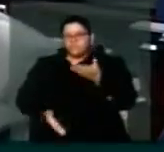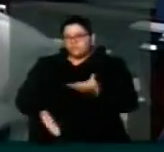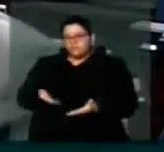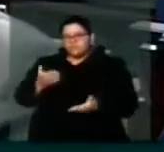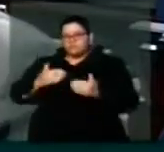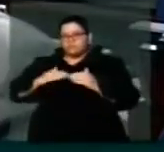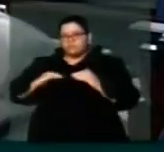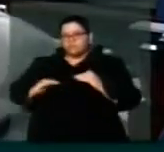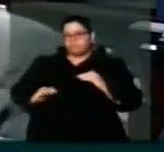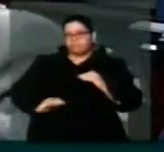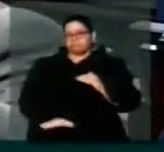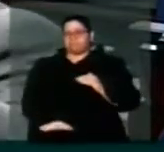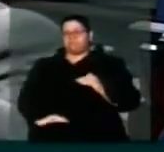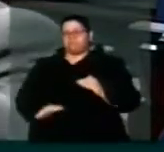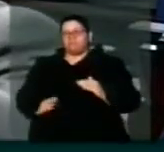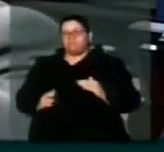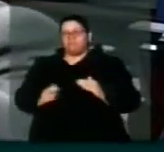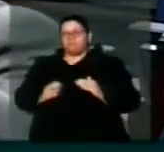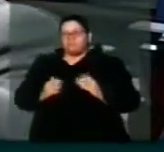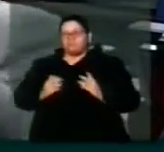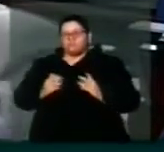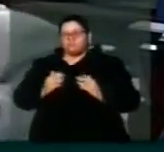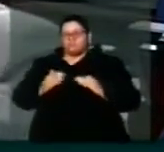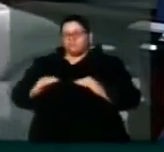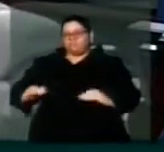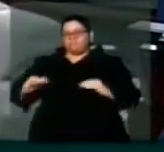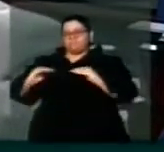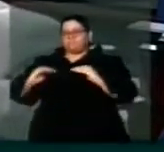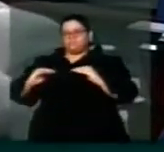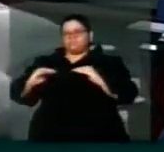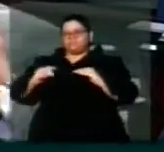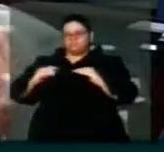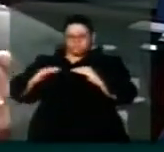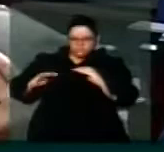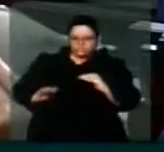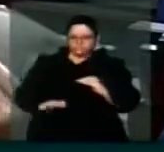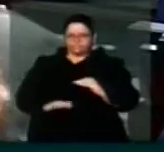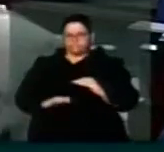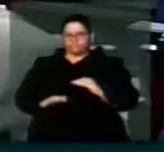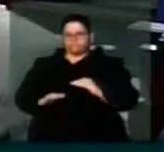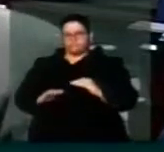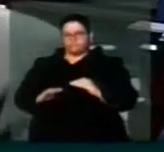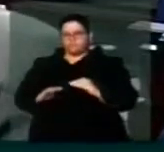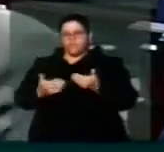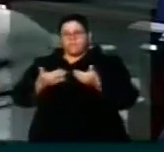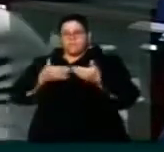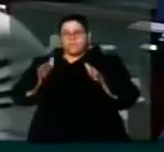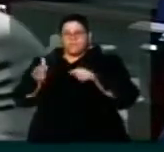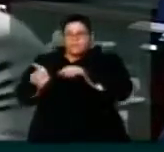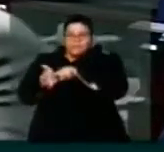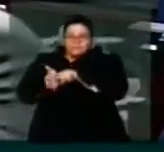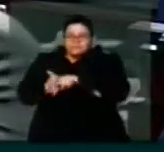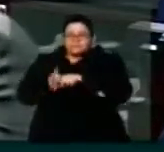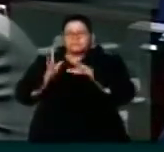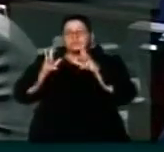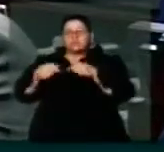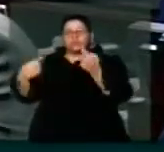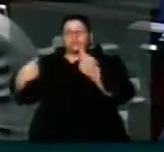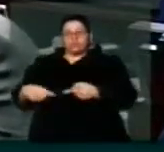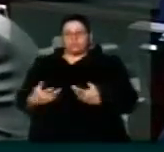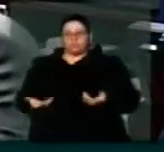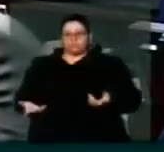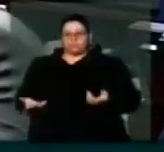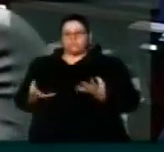baixo. Não houve defesa. Ele abriu um inquérito de investigação contra todos. Muitos já sabemos, temos provas. E eu quero aqui elogiar a